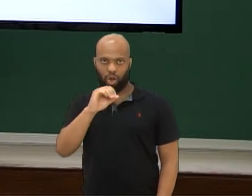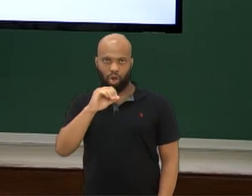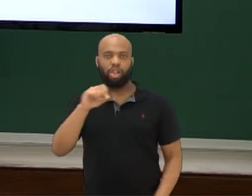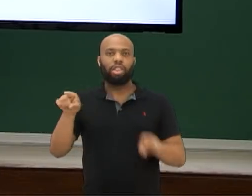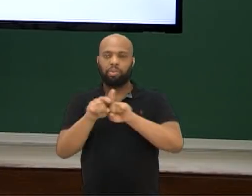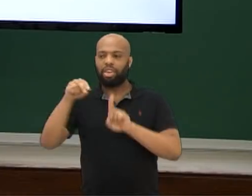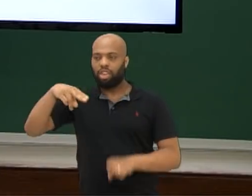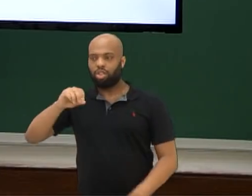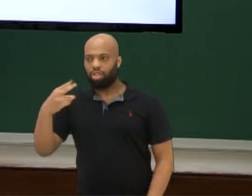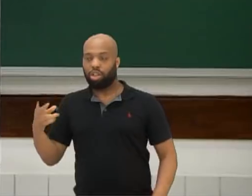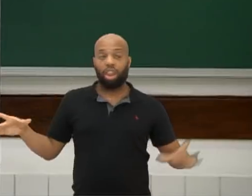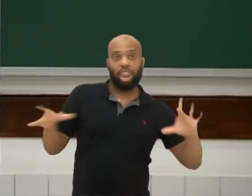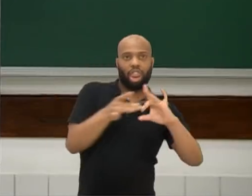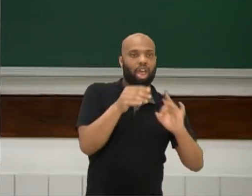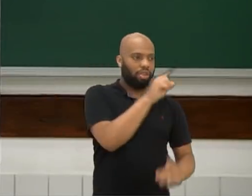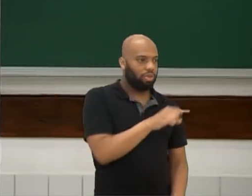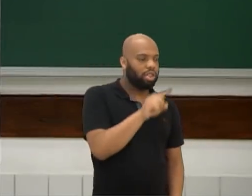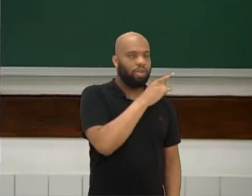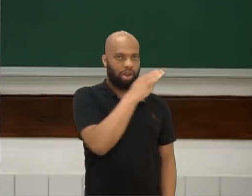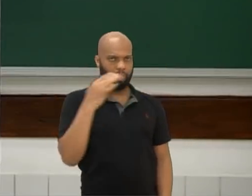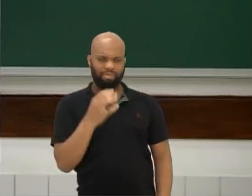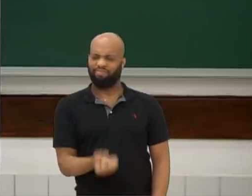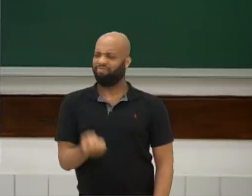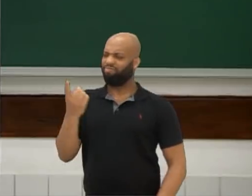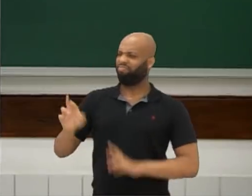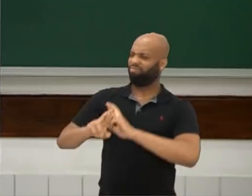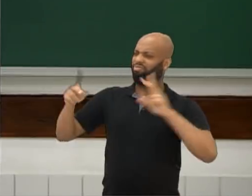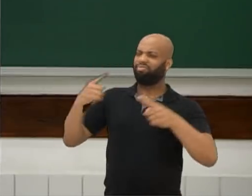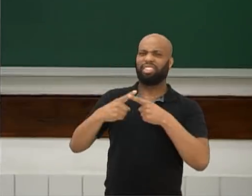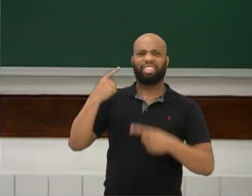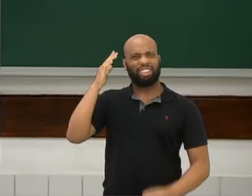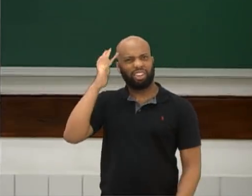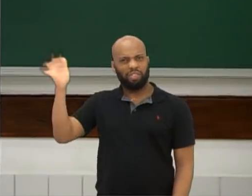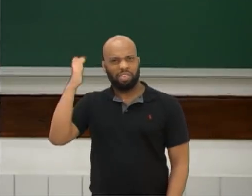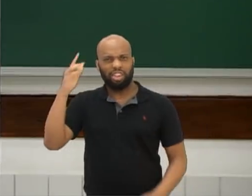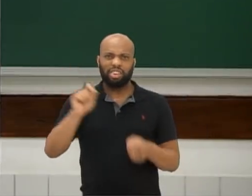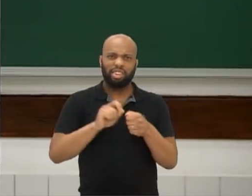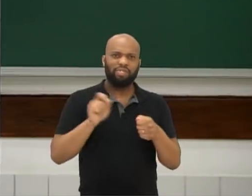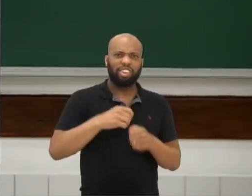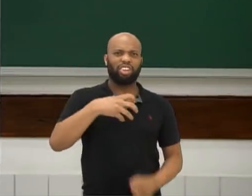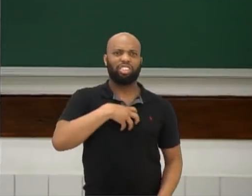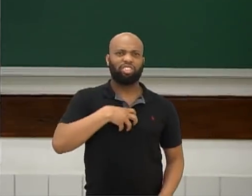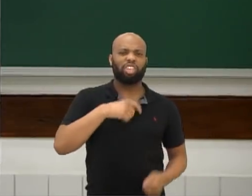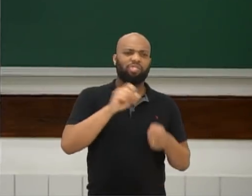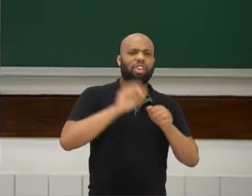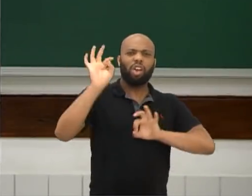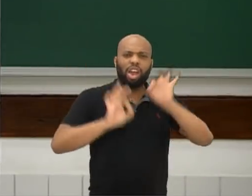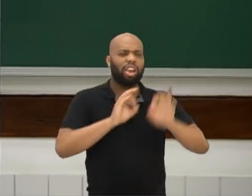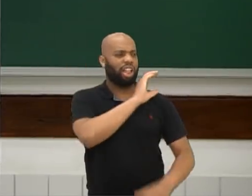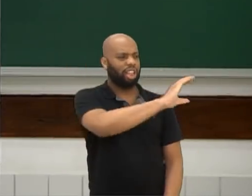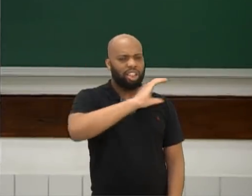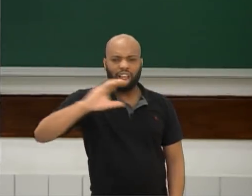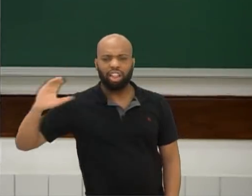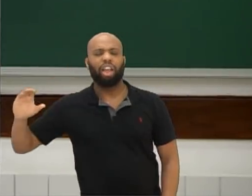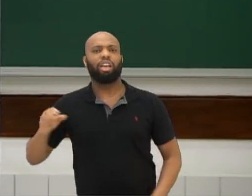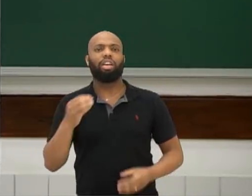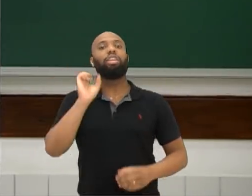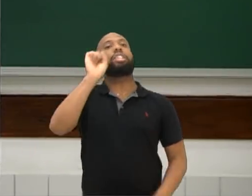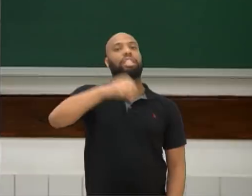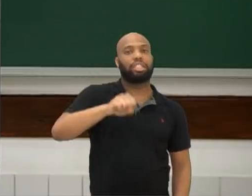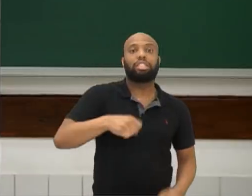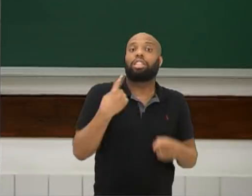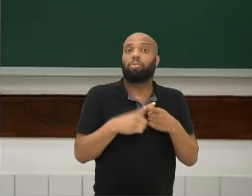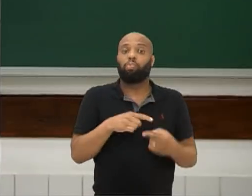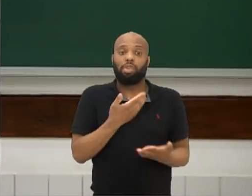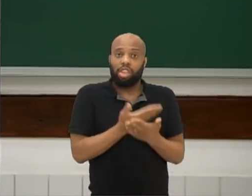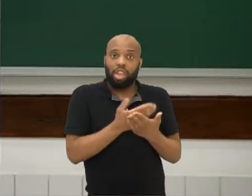Nossa, professor, é estranho a gente trabalhar com isso porque é muita teoria, a gente está acostumado a fazer carboninhos para lá, carboninhos para cá. Sim, essa aula,